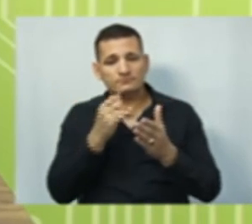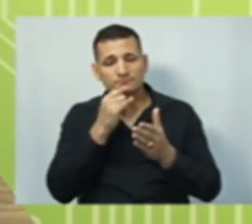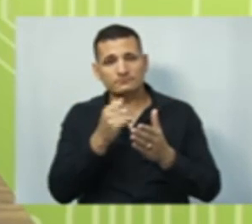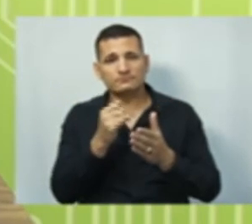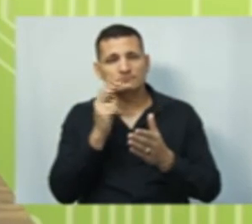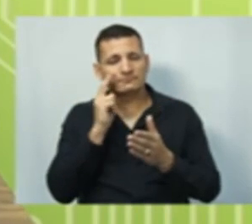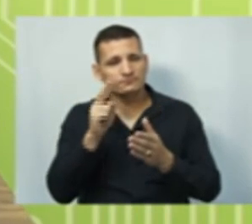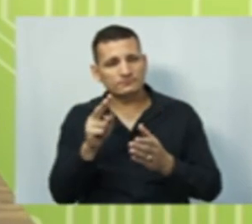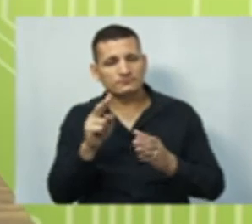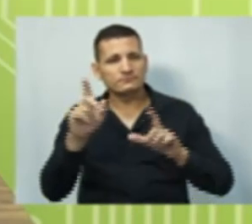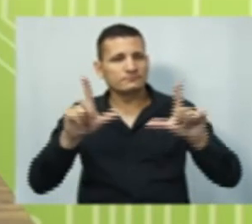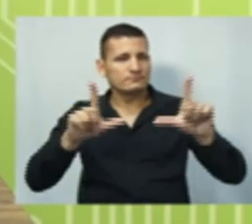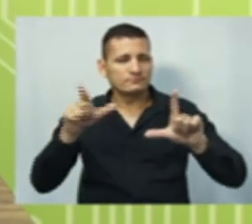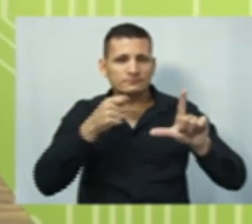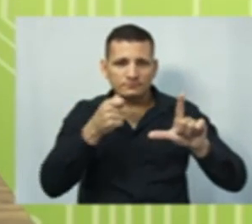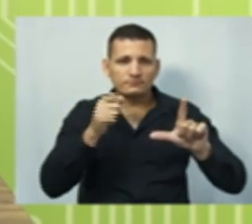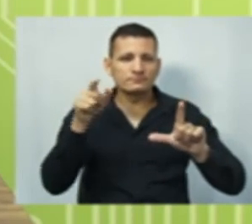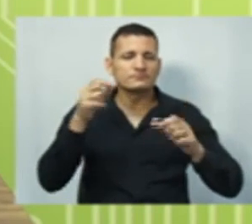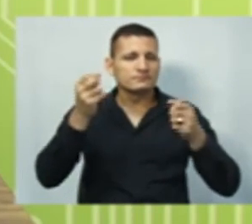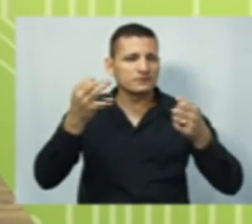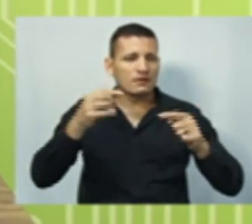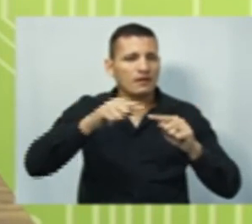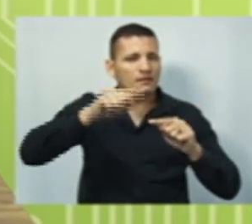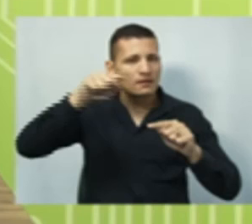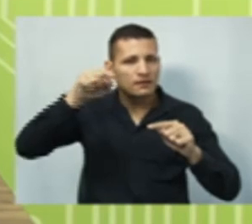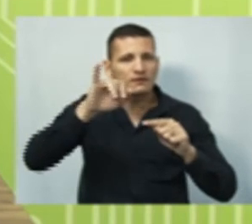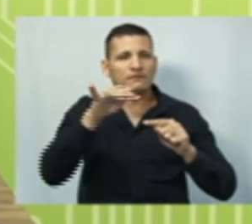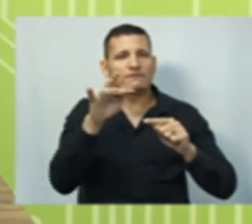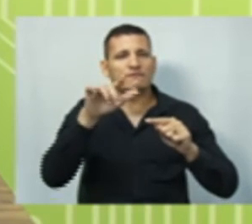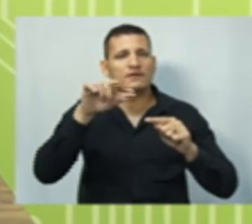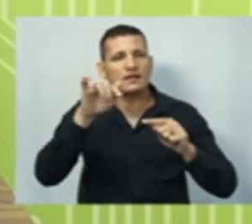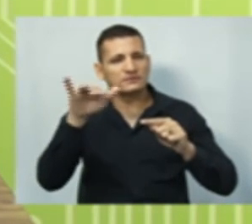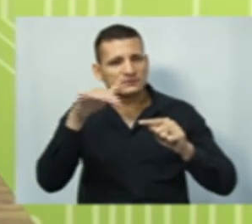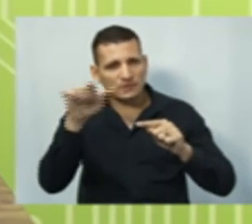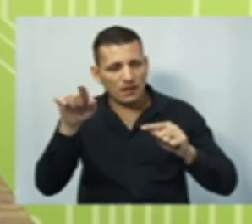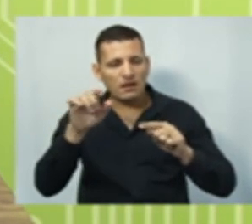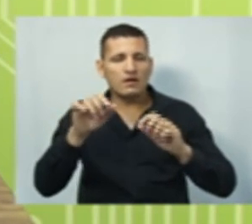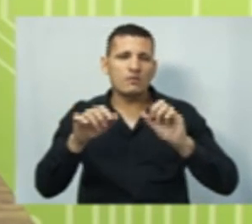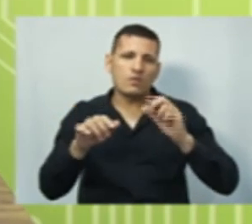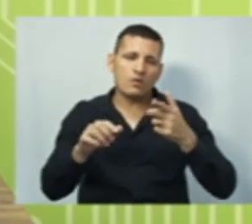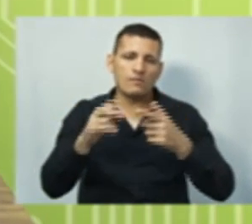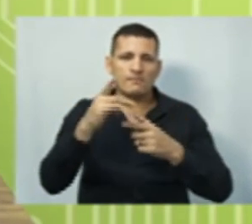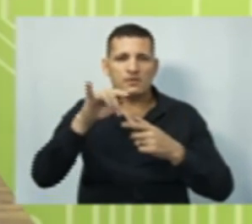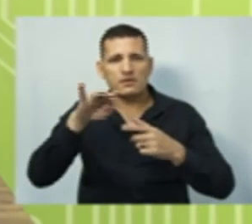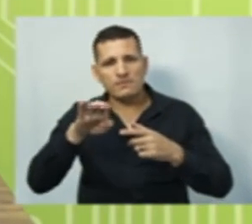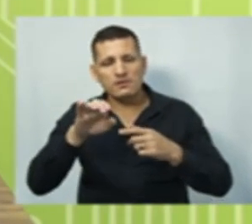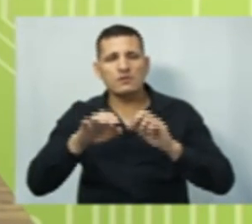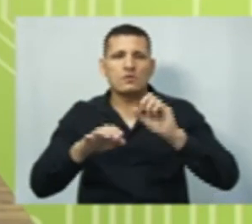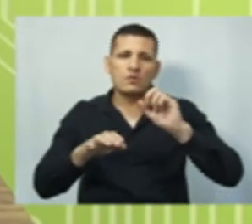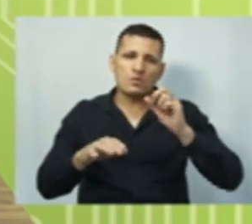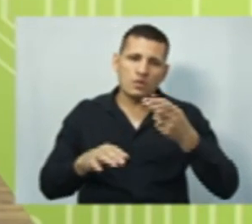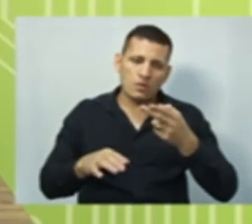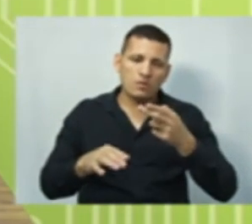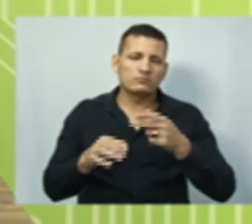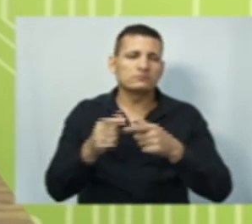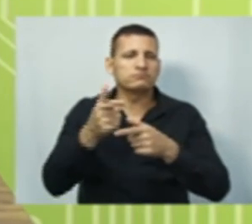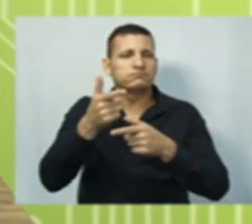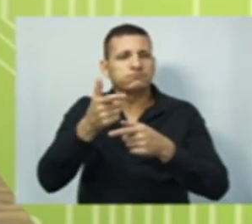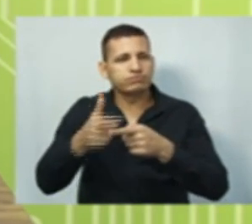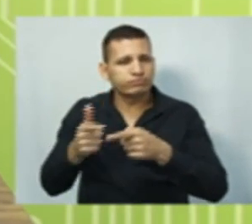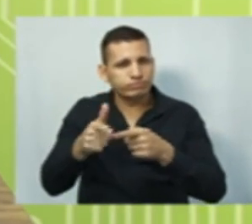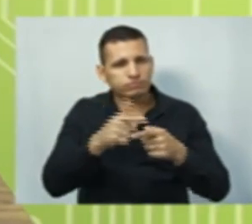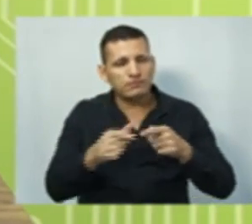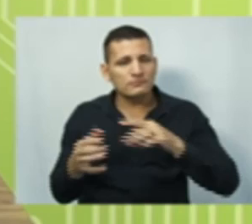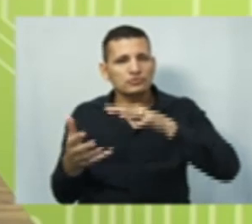falar o índice de inflação, o PIB do país, ou então quando você ouvir falar da crise econômica mundial, você pode perguntar pra gente. Nós estamos